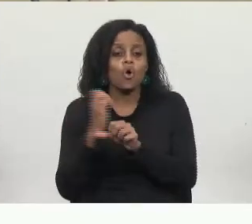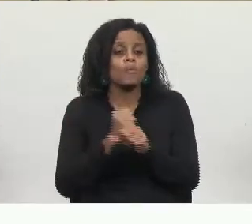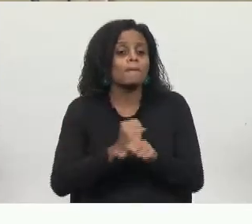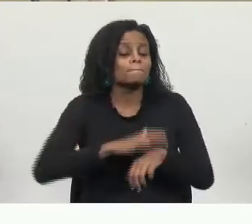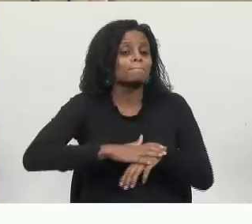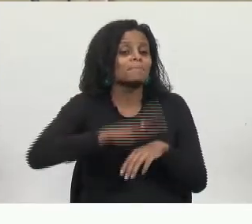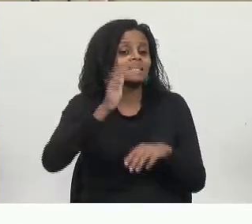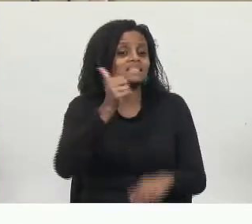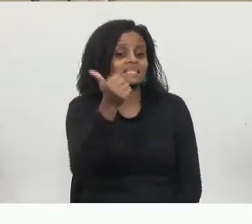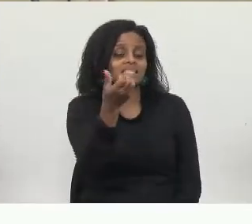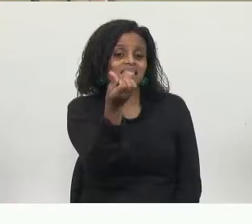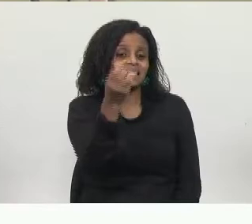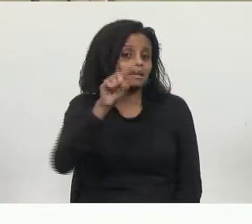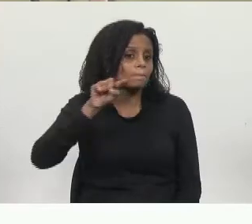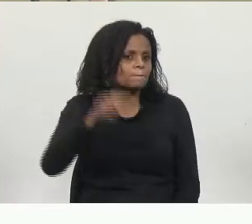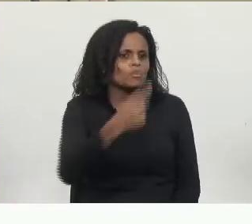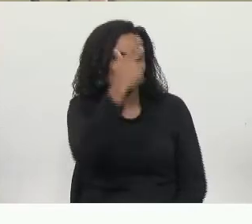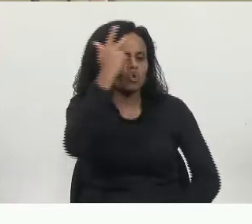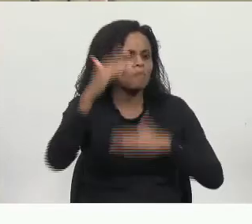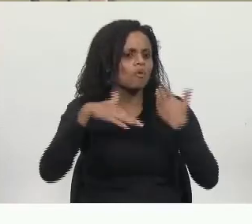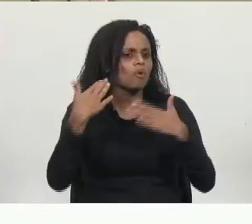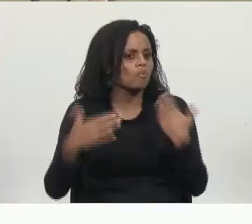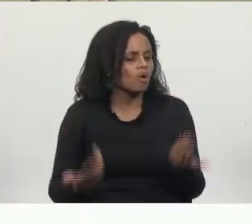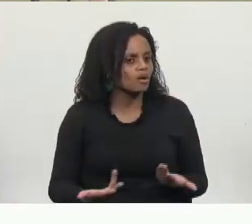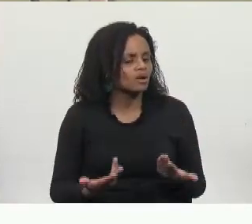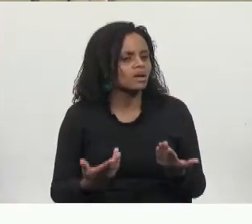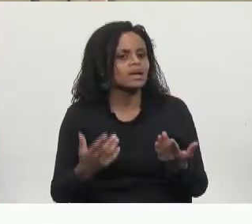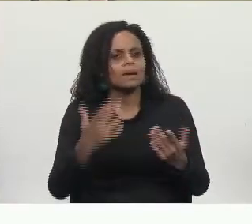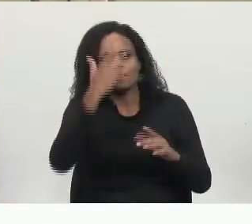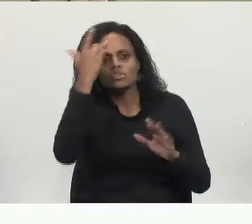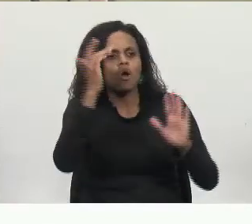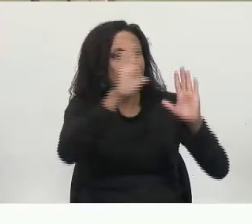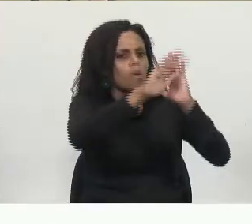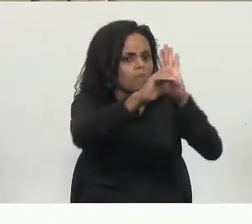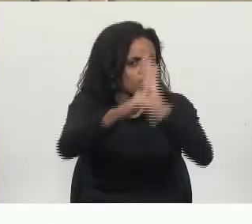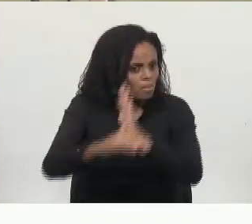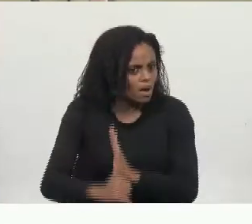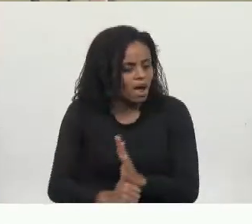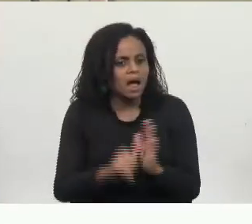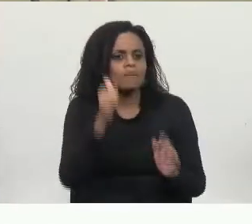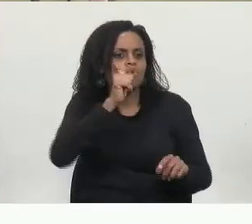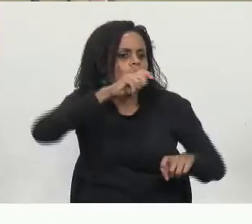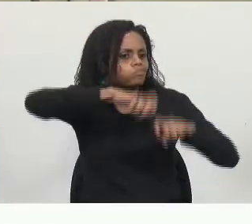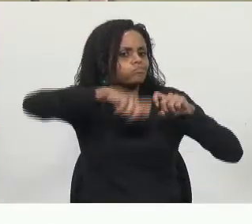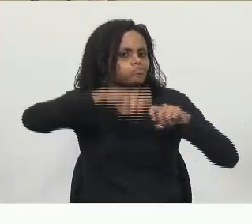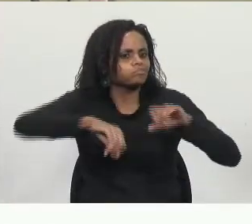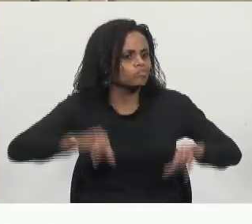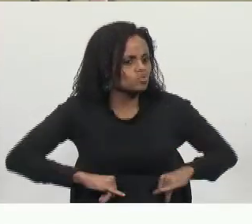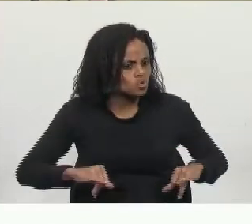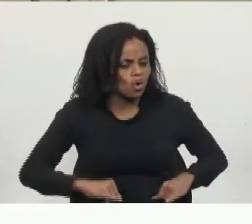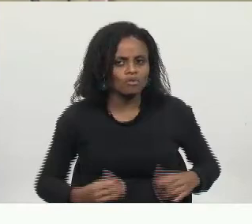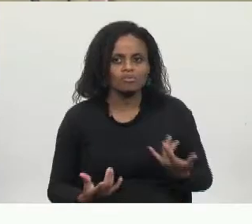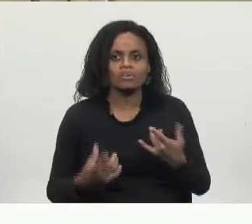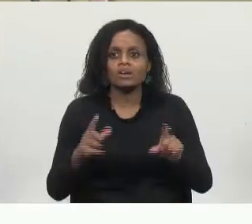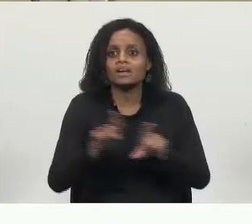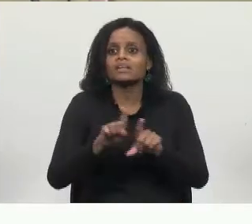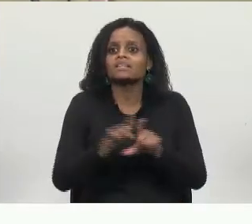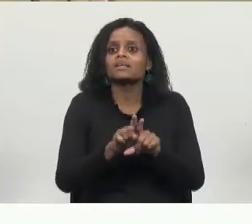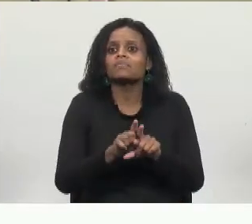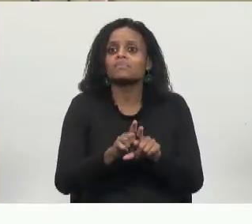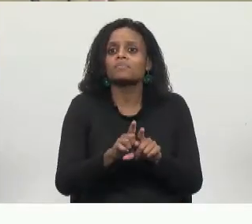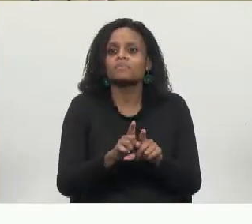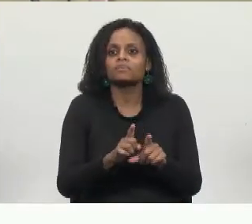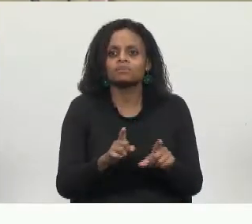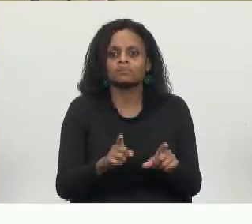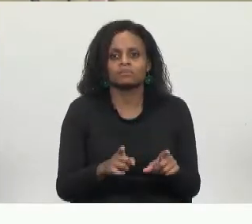mais. Pessoas assaltadas, mulheres estupradas. Eu também sou favorável que as mulheres tenham acesso a armas não